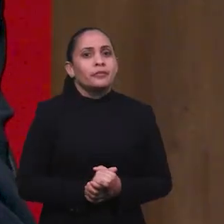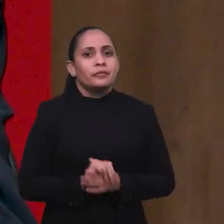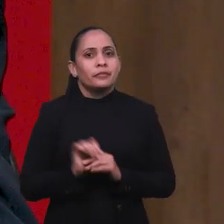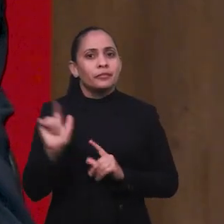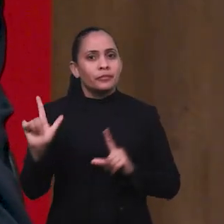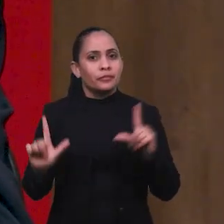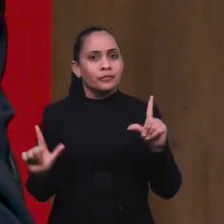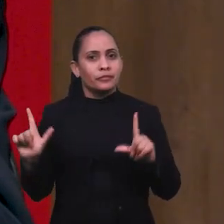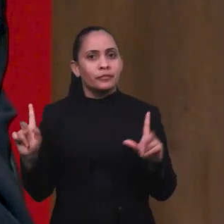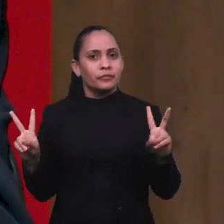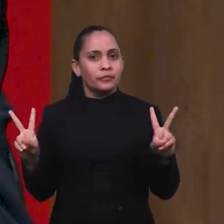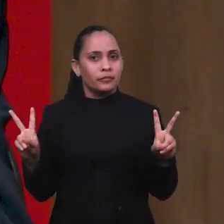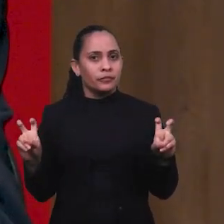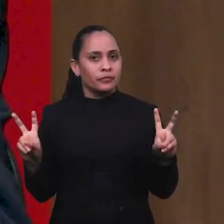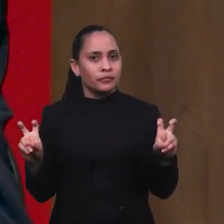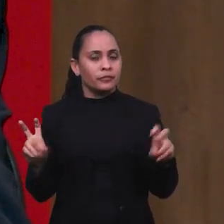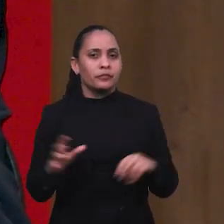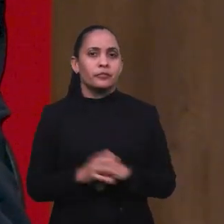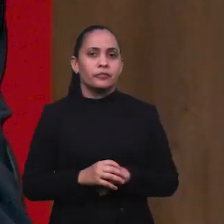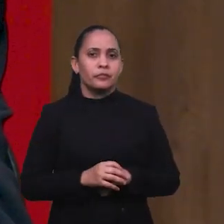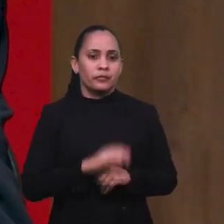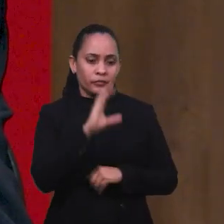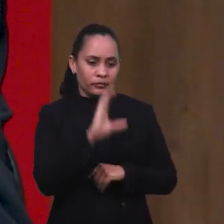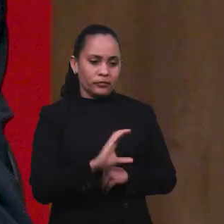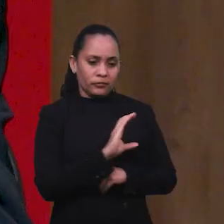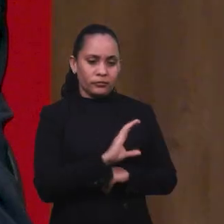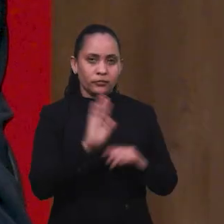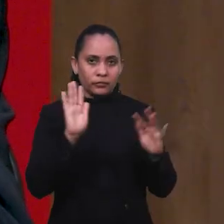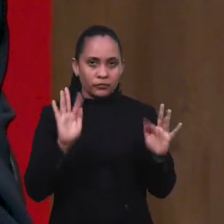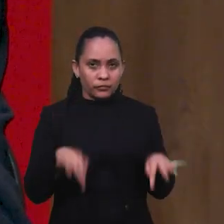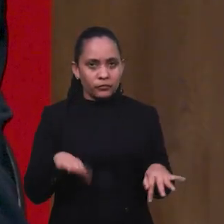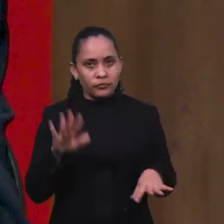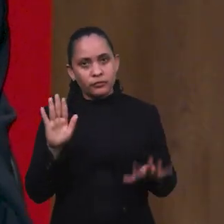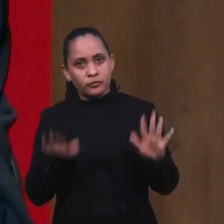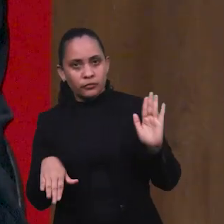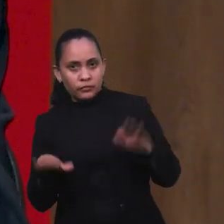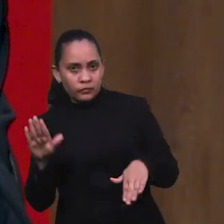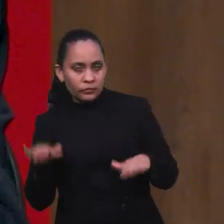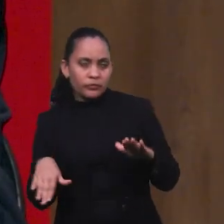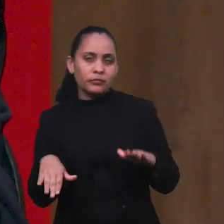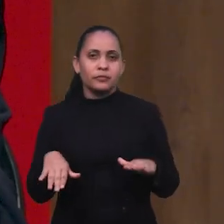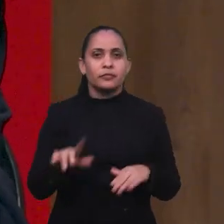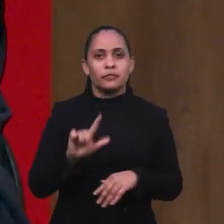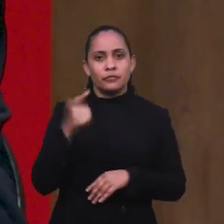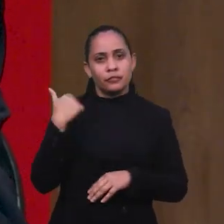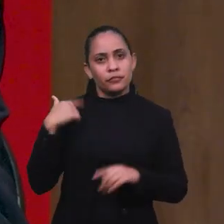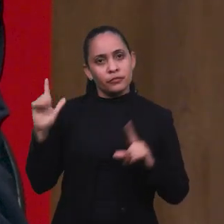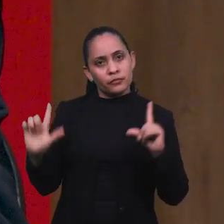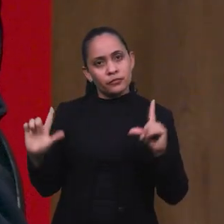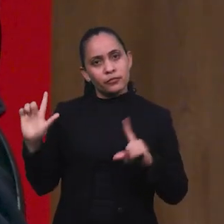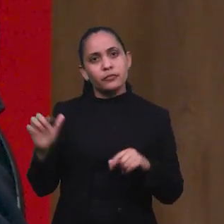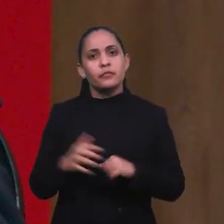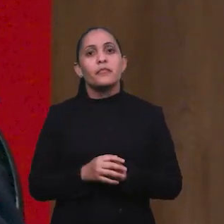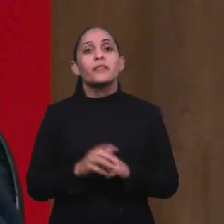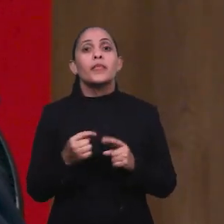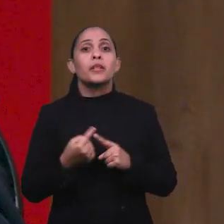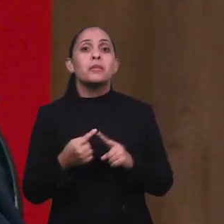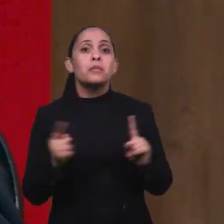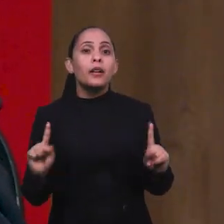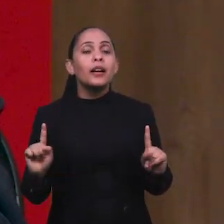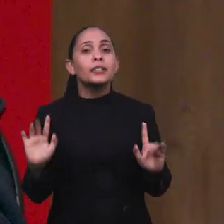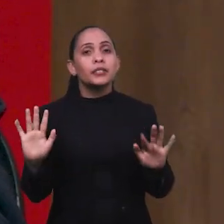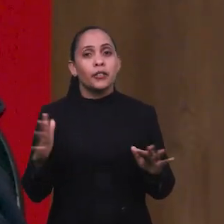esse episódio, esse tema do catolicismo como encerrado. Podemos fazer alguma inserção nos demais episódios